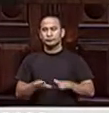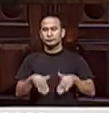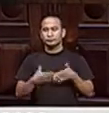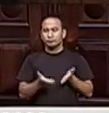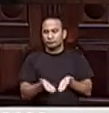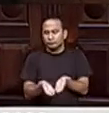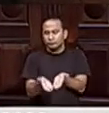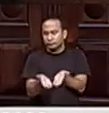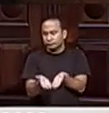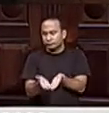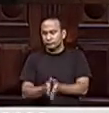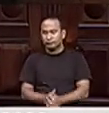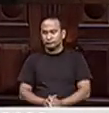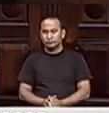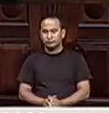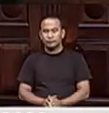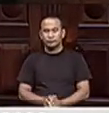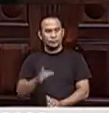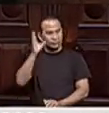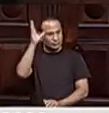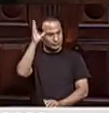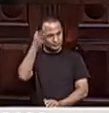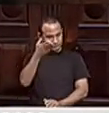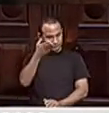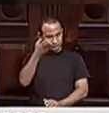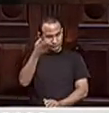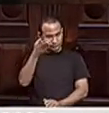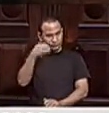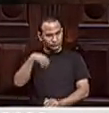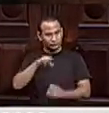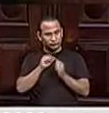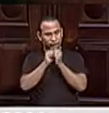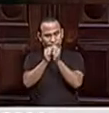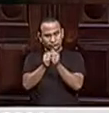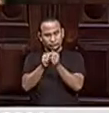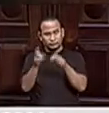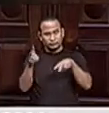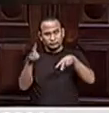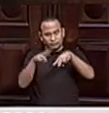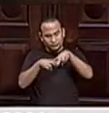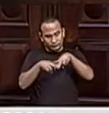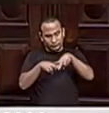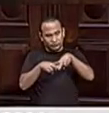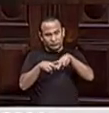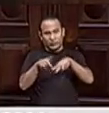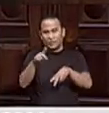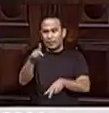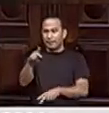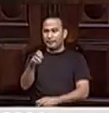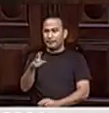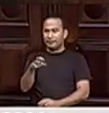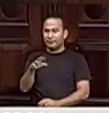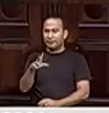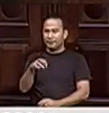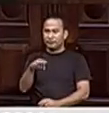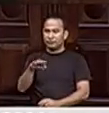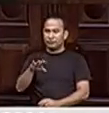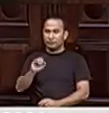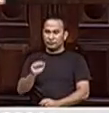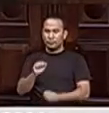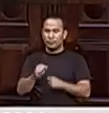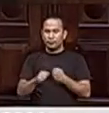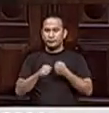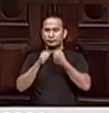encaminha a decisão sobre a prisão preventiva para que o Poder